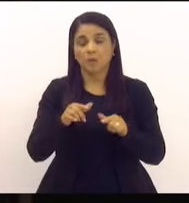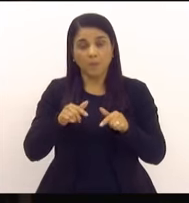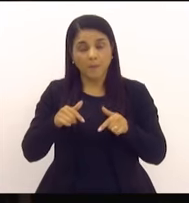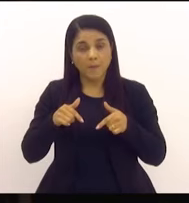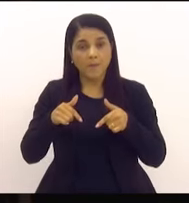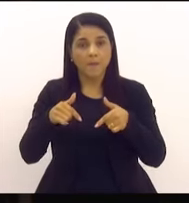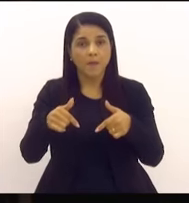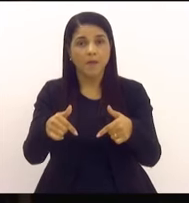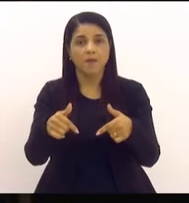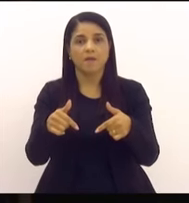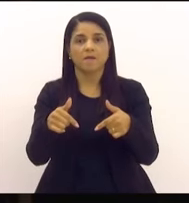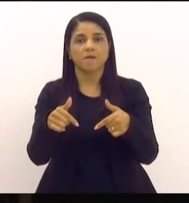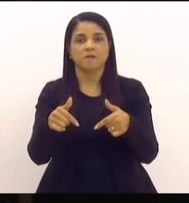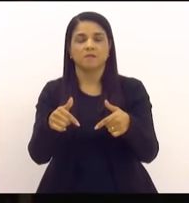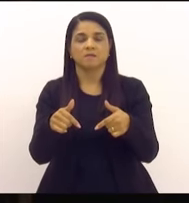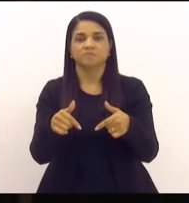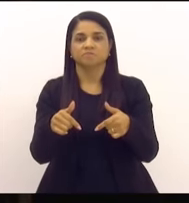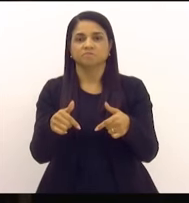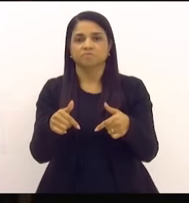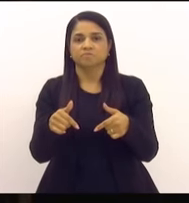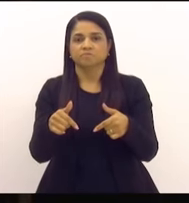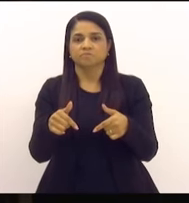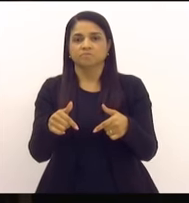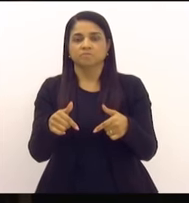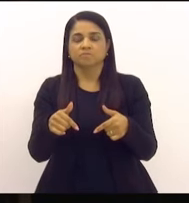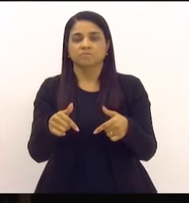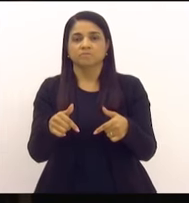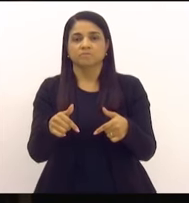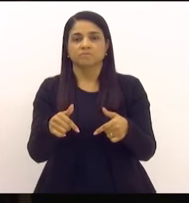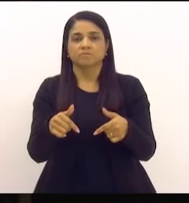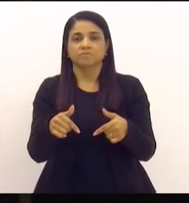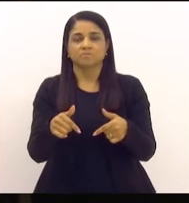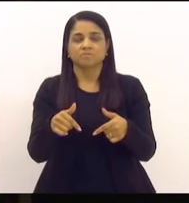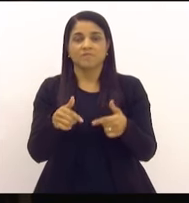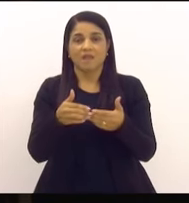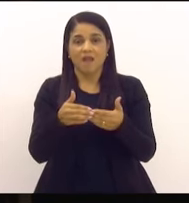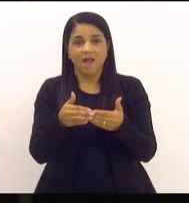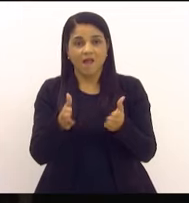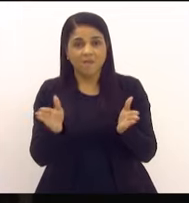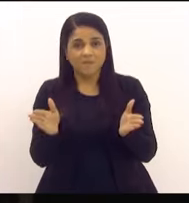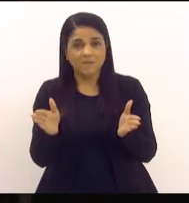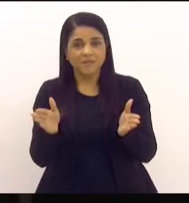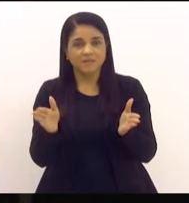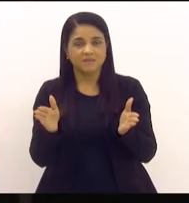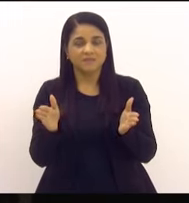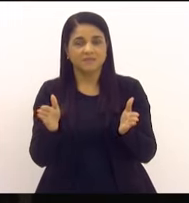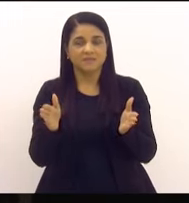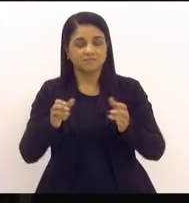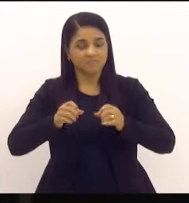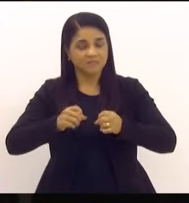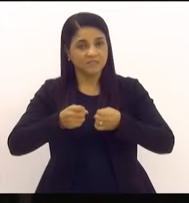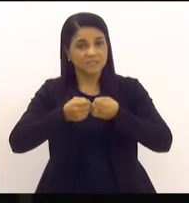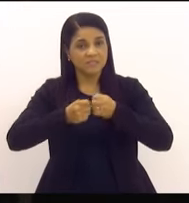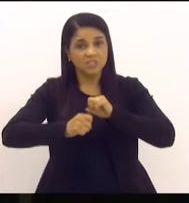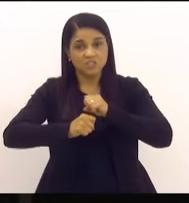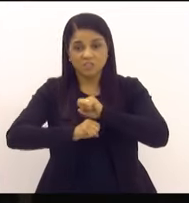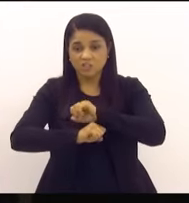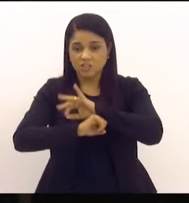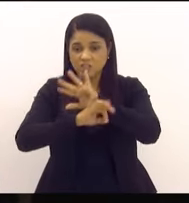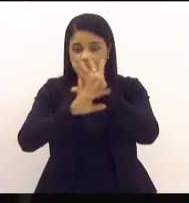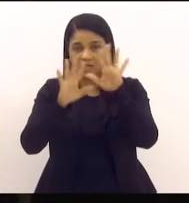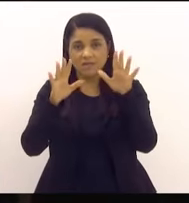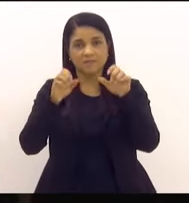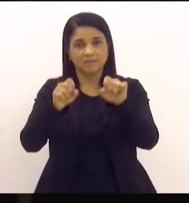desse ponto de partida e efetivamente abrir as portas, escancarar as portas do